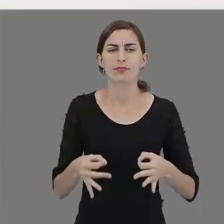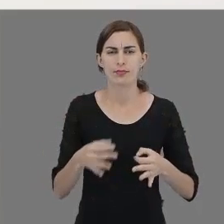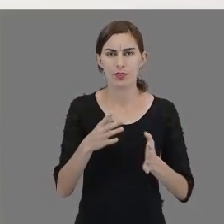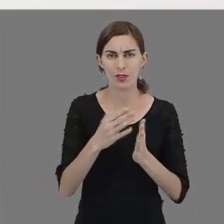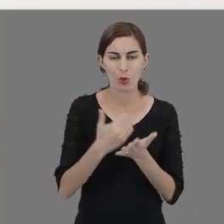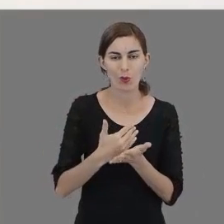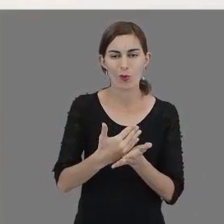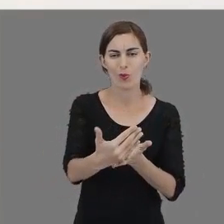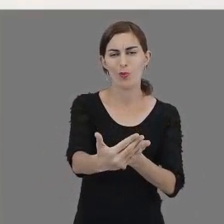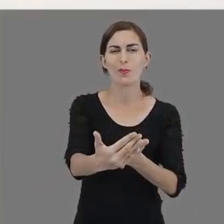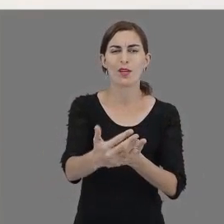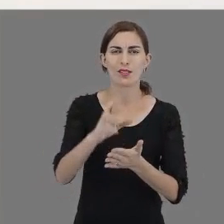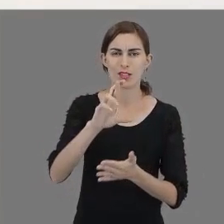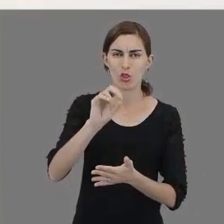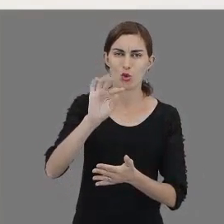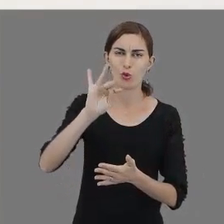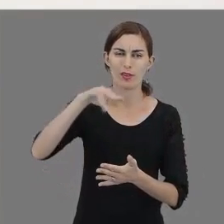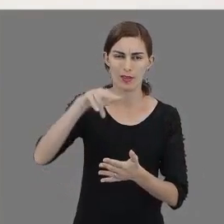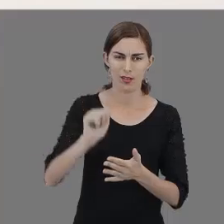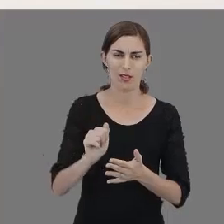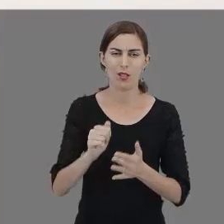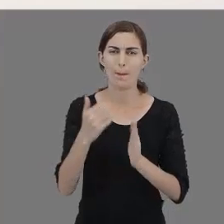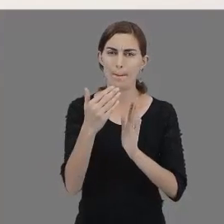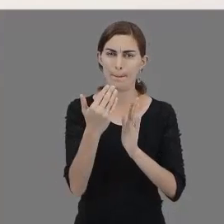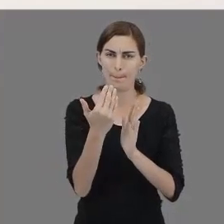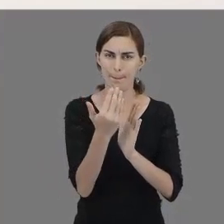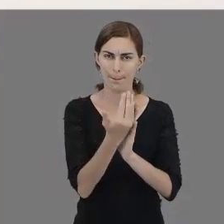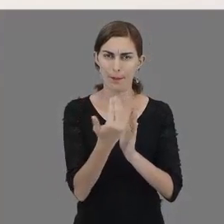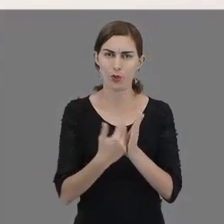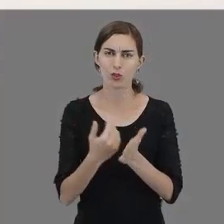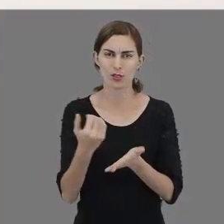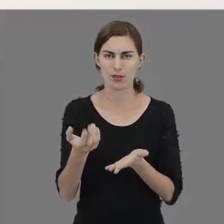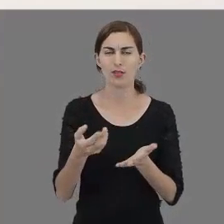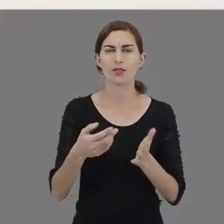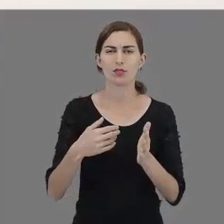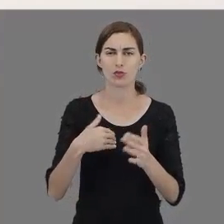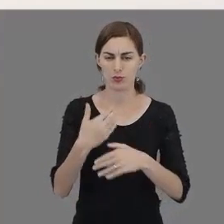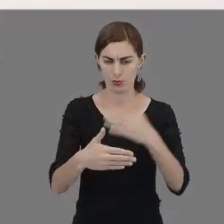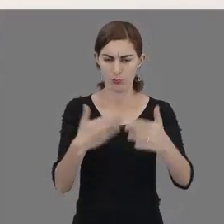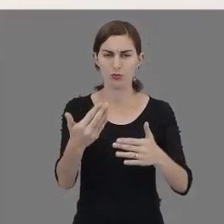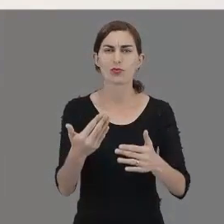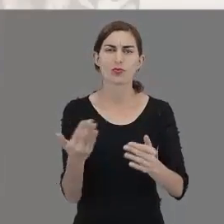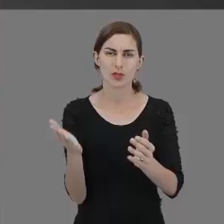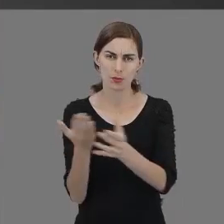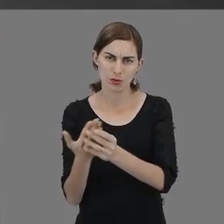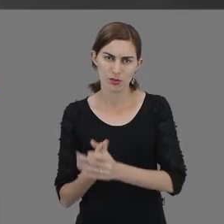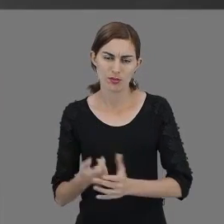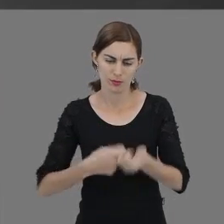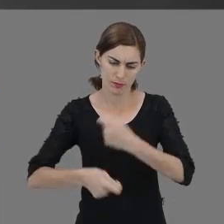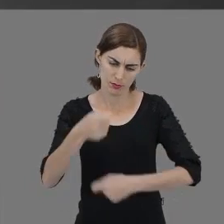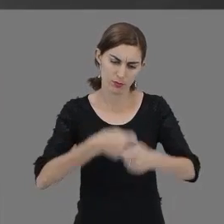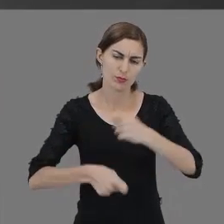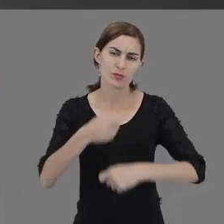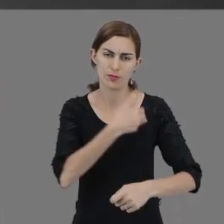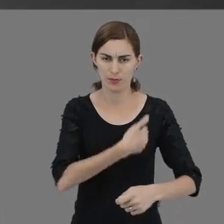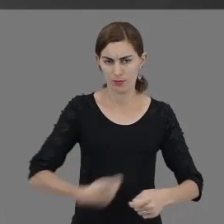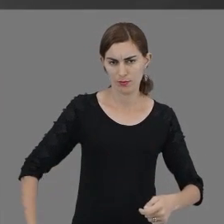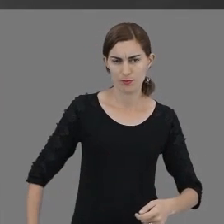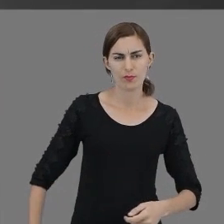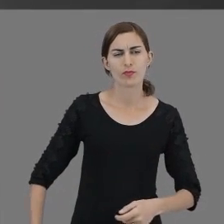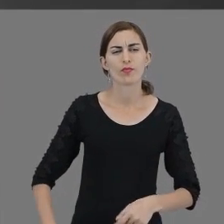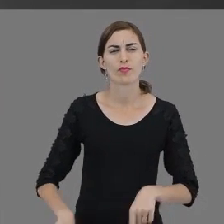tem o início da rotinização, da padronização dos processos da administração pública. A gente tem também a característica da